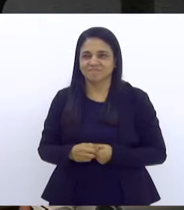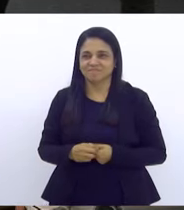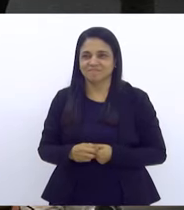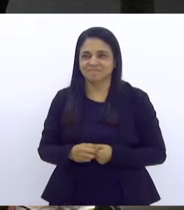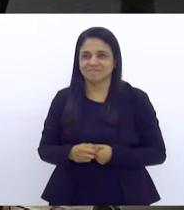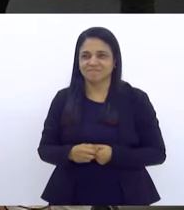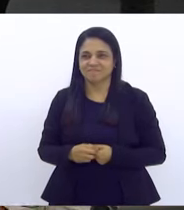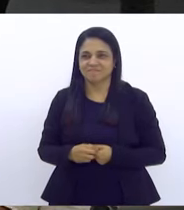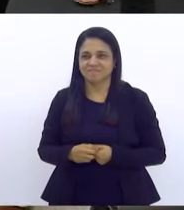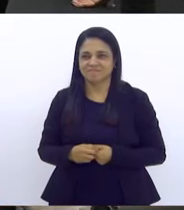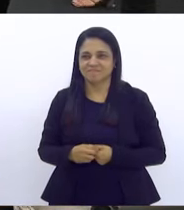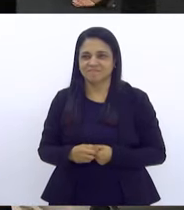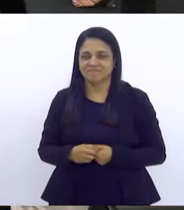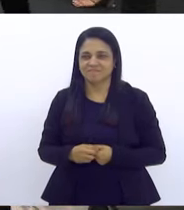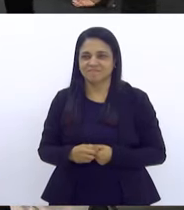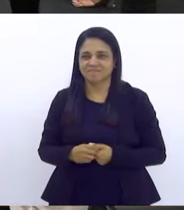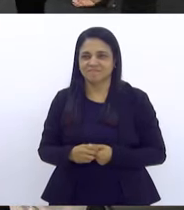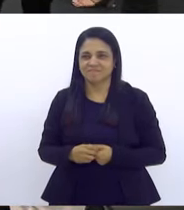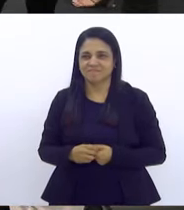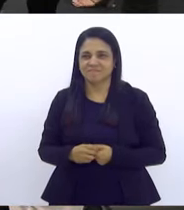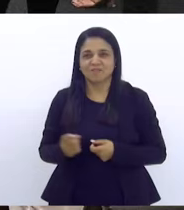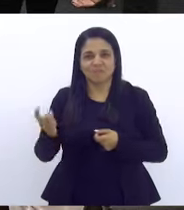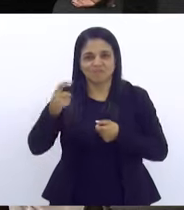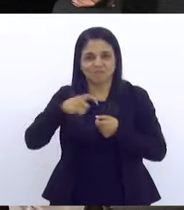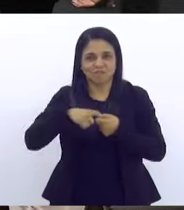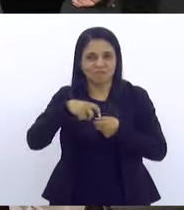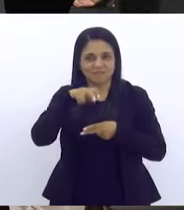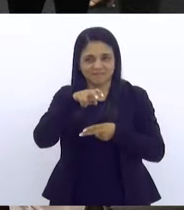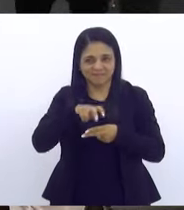Pode todas retornar para os seus lugares.